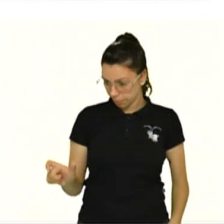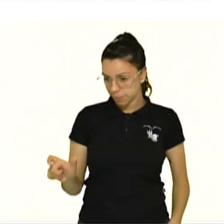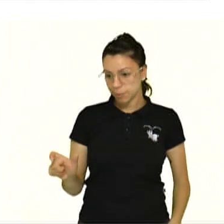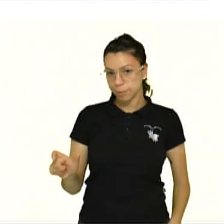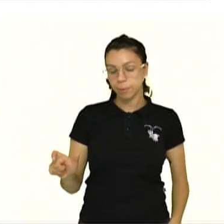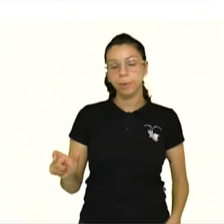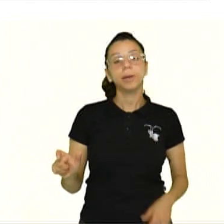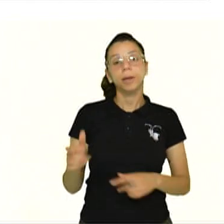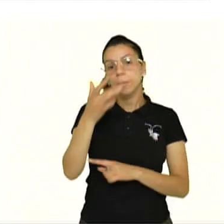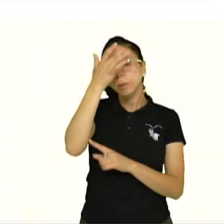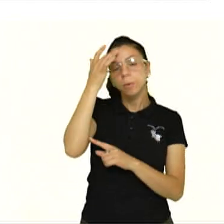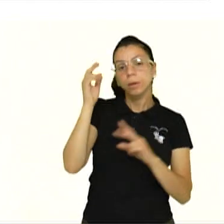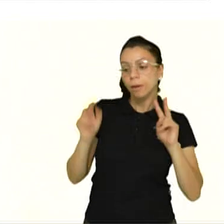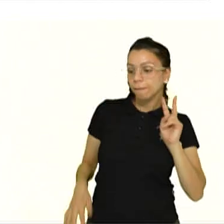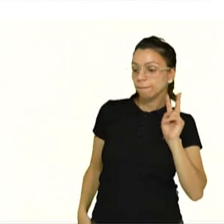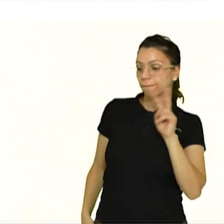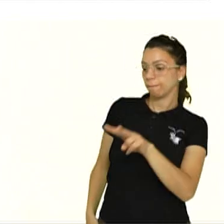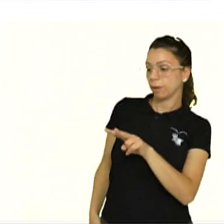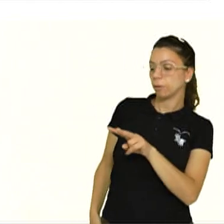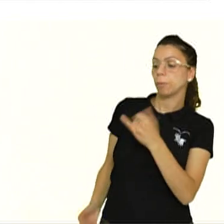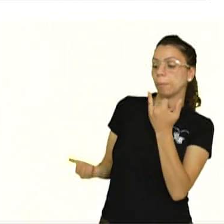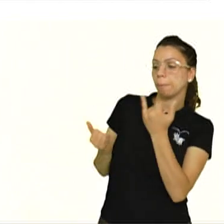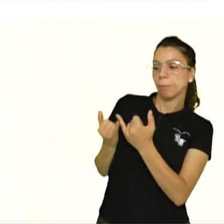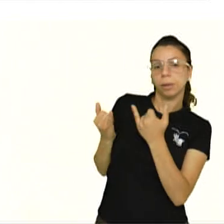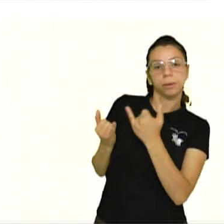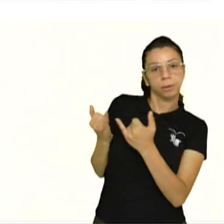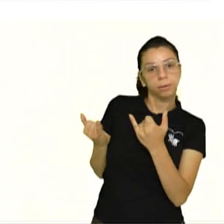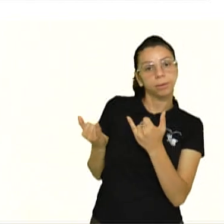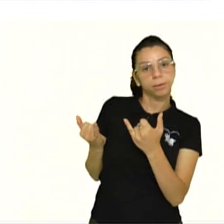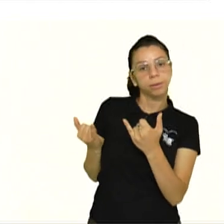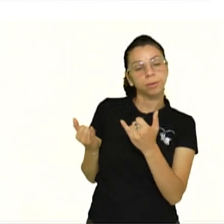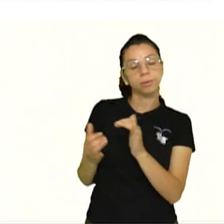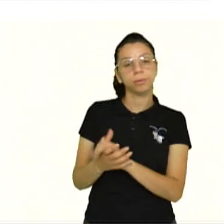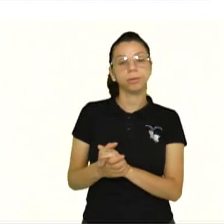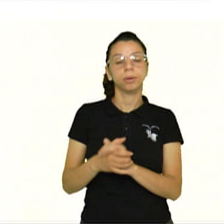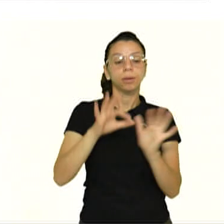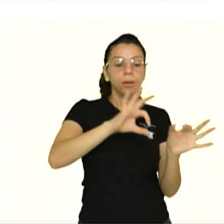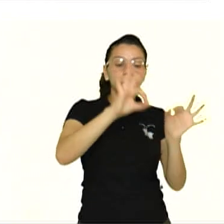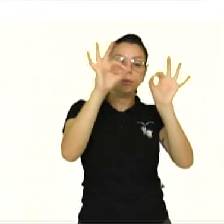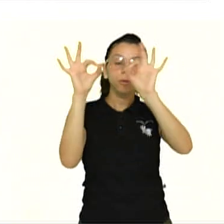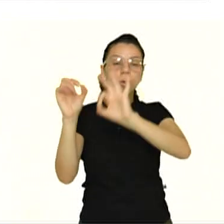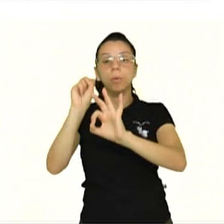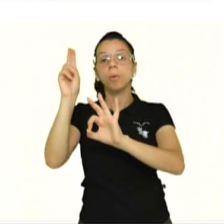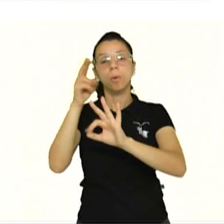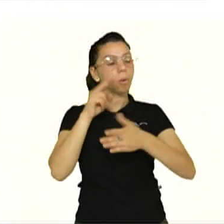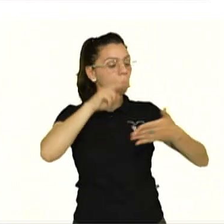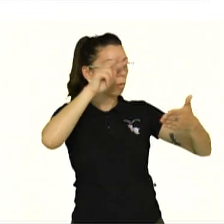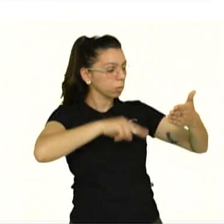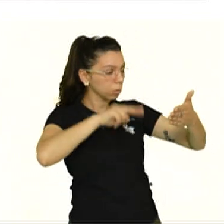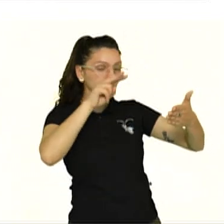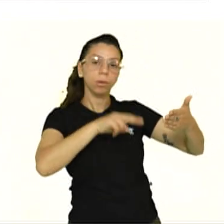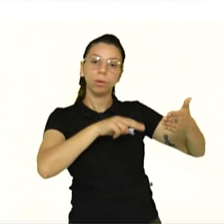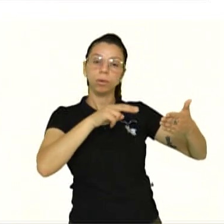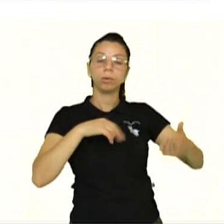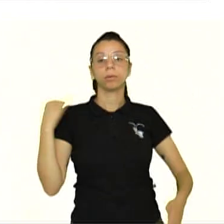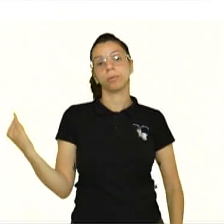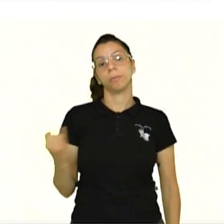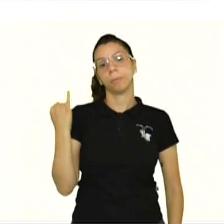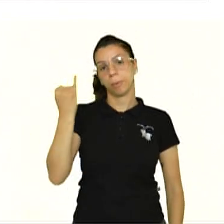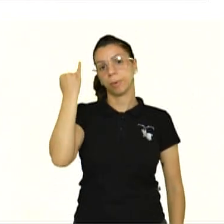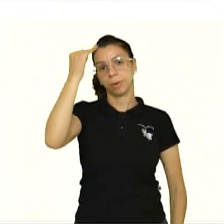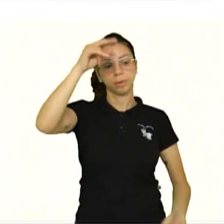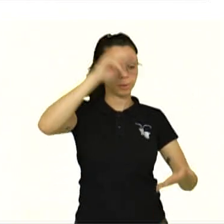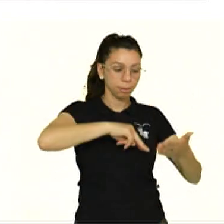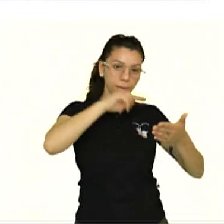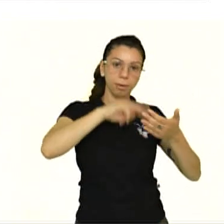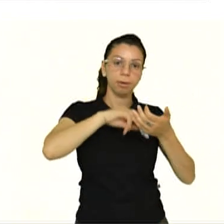o espectador, aquele que está assistindo, né? Aquele que está lendo essas obras. Muito importante ler essas obras